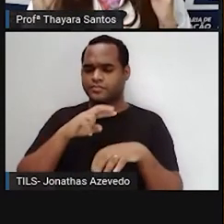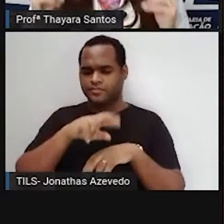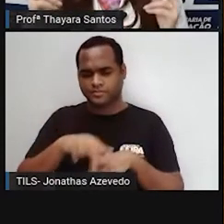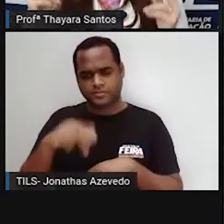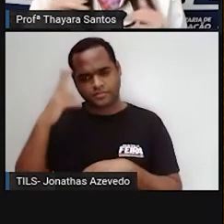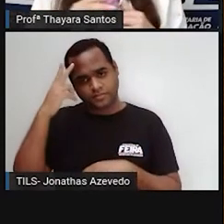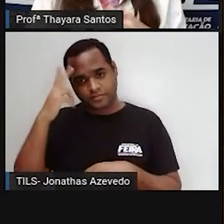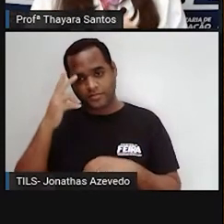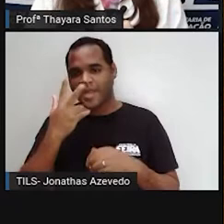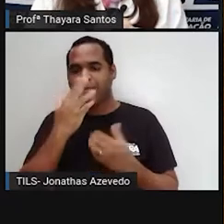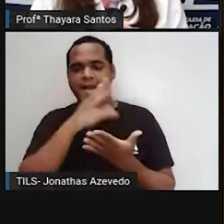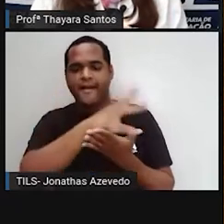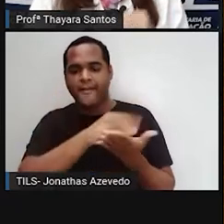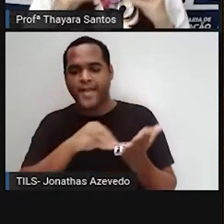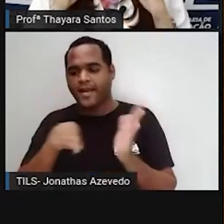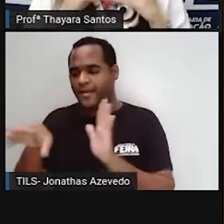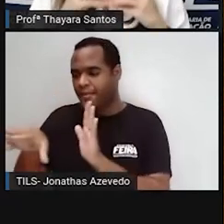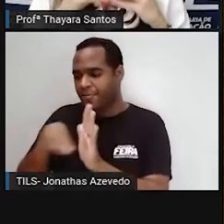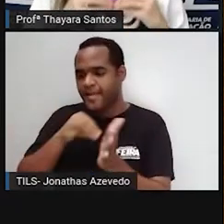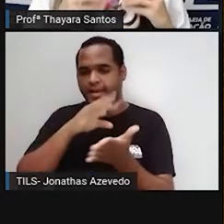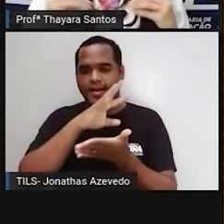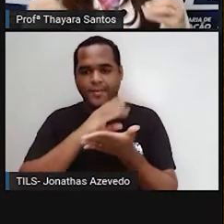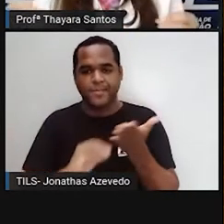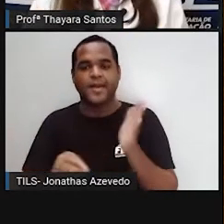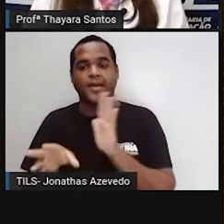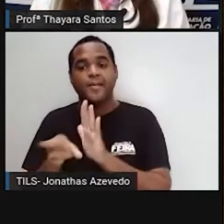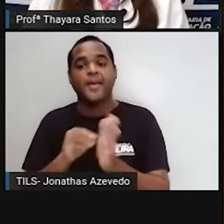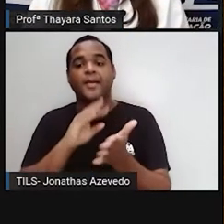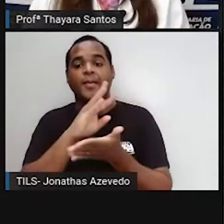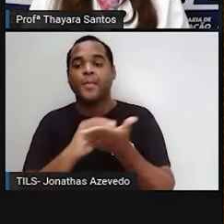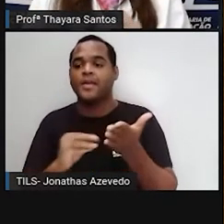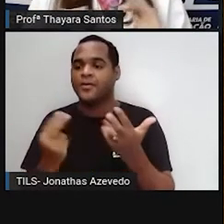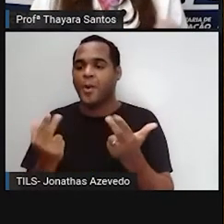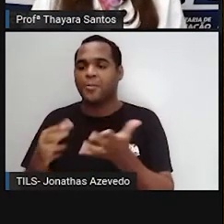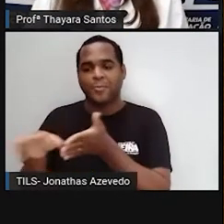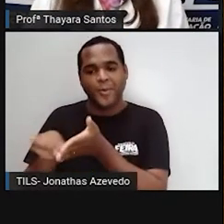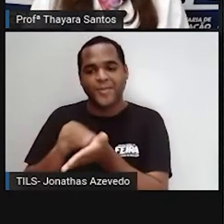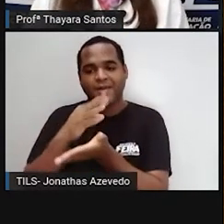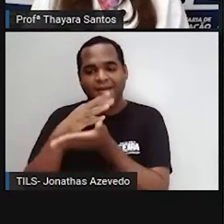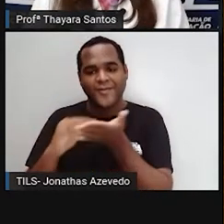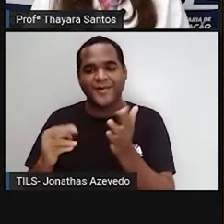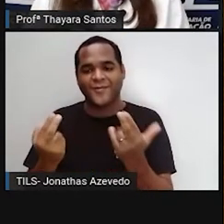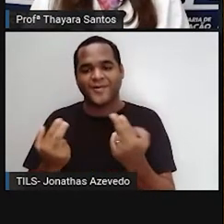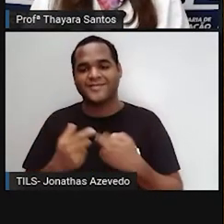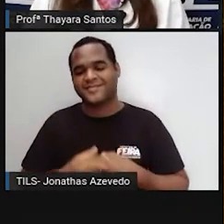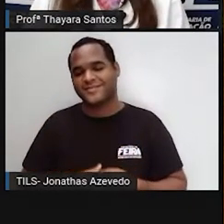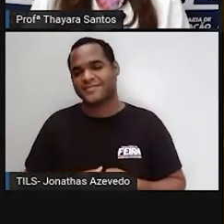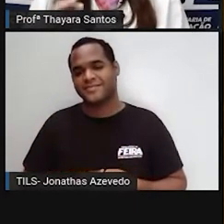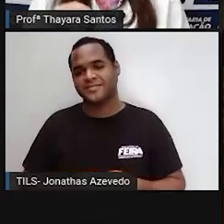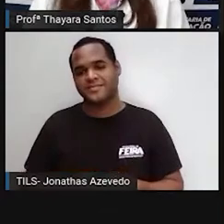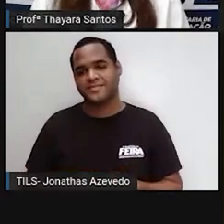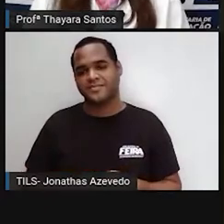fossem clones daqueles que os geraram. Eles são geneticamente iguais mesmo, iguaizinhos.